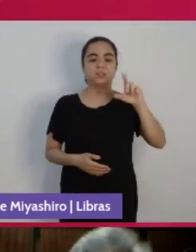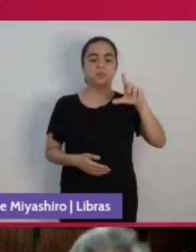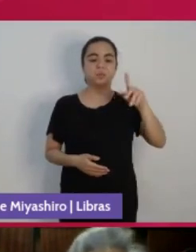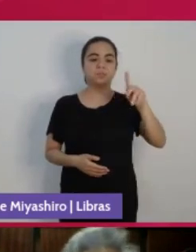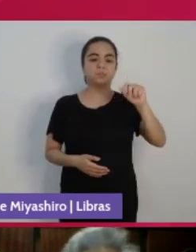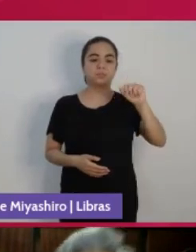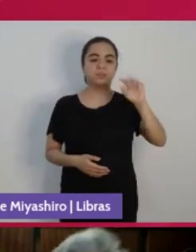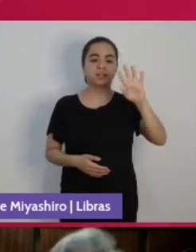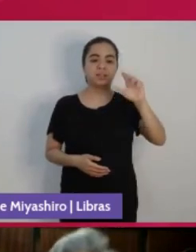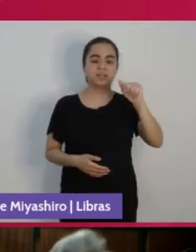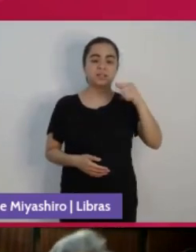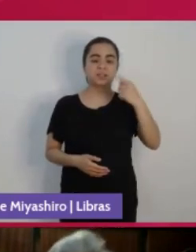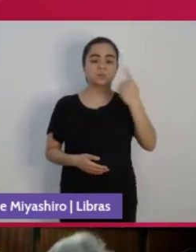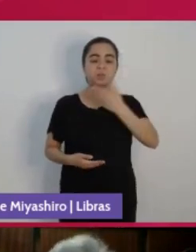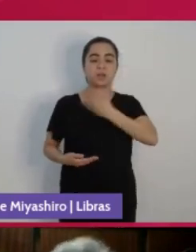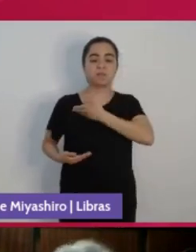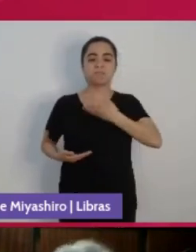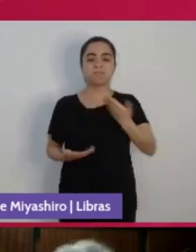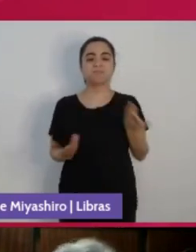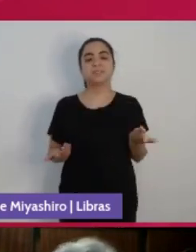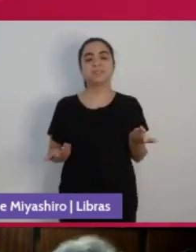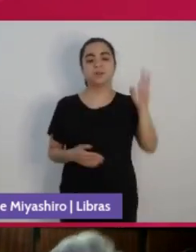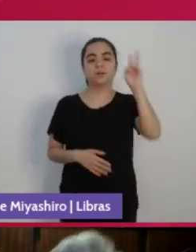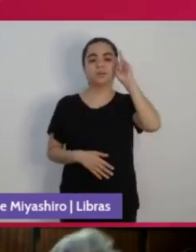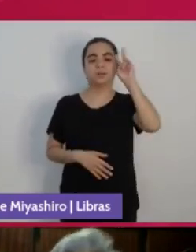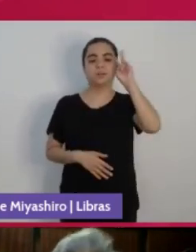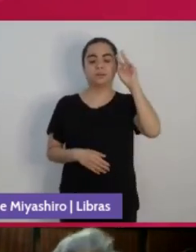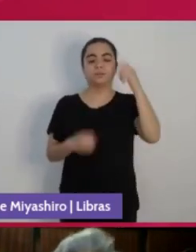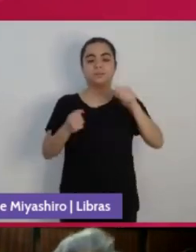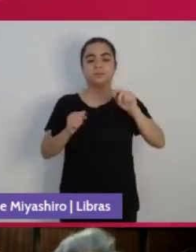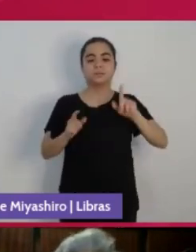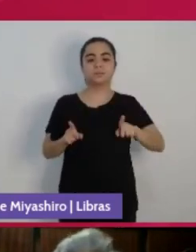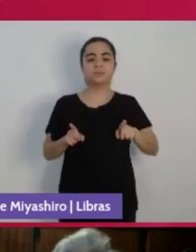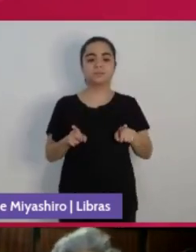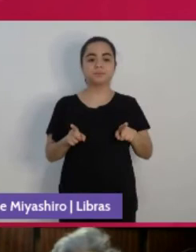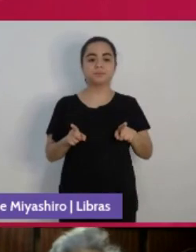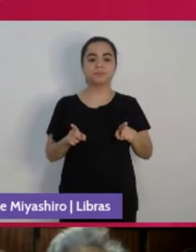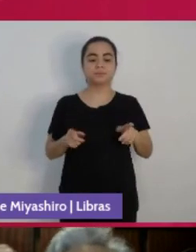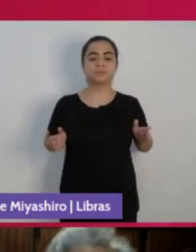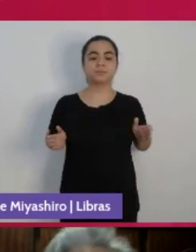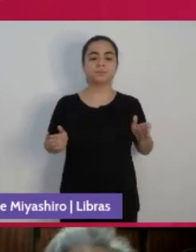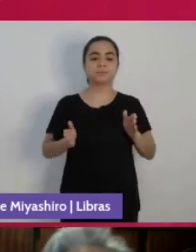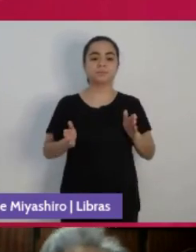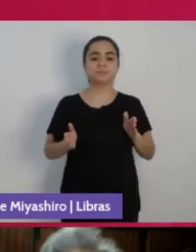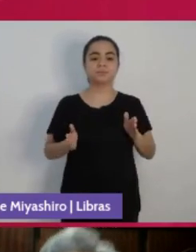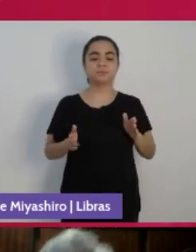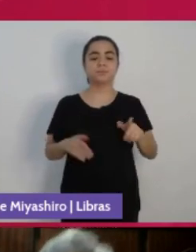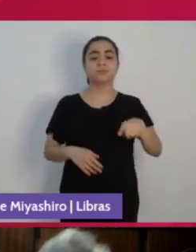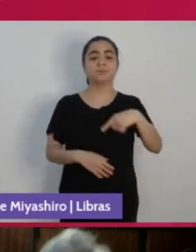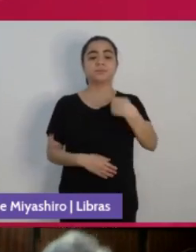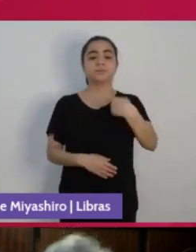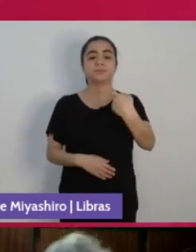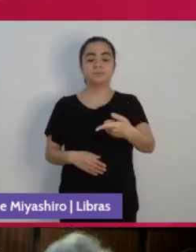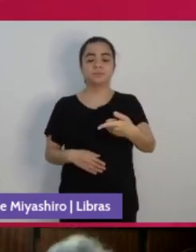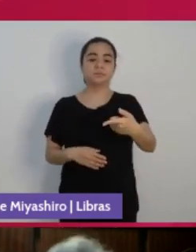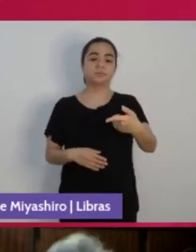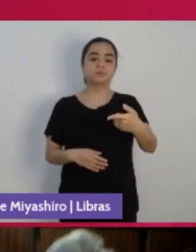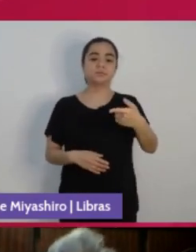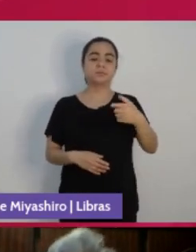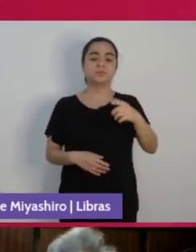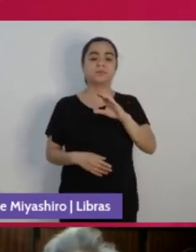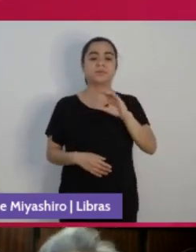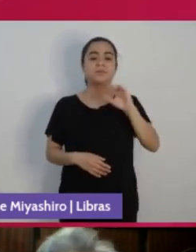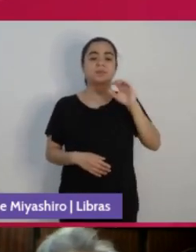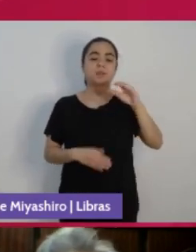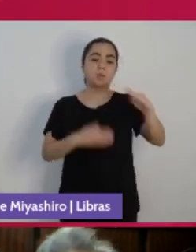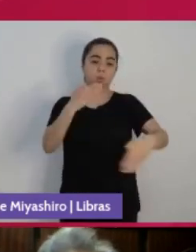dos lados. Mas lembra, tem que estar simétrico e depois você faz a incidência complementar. Então,